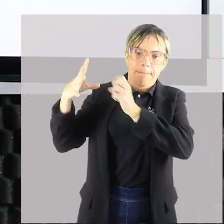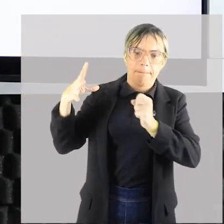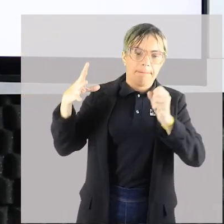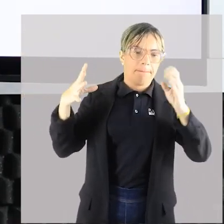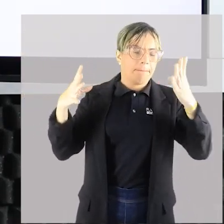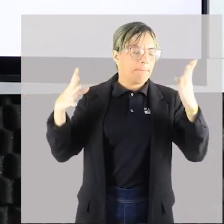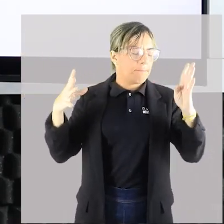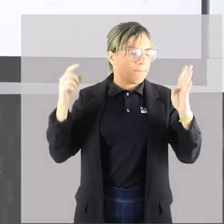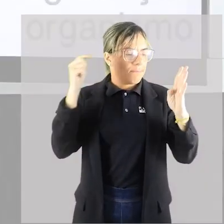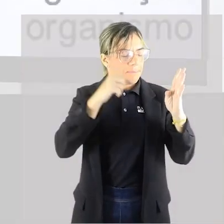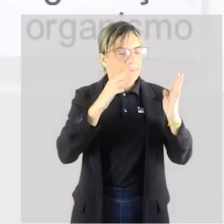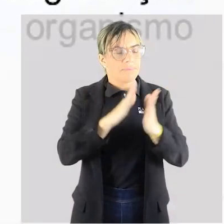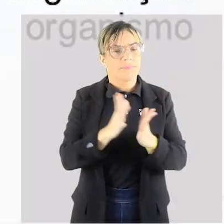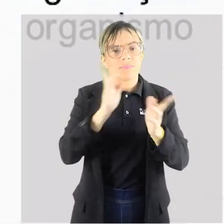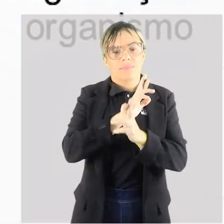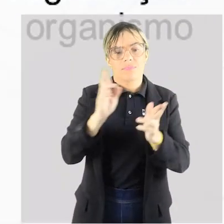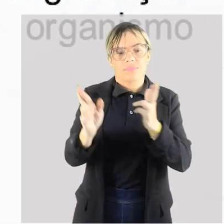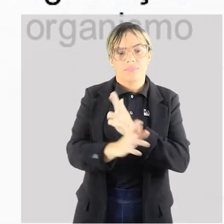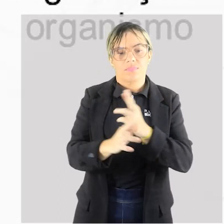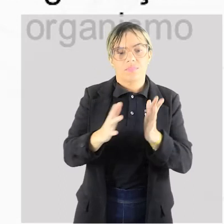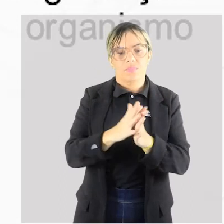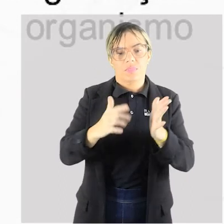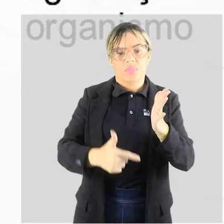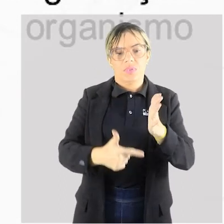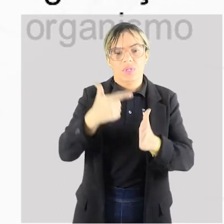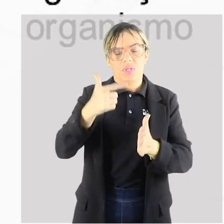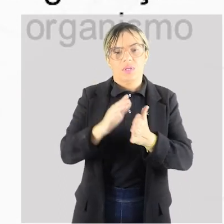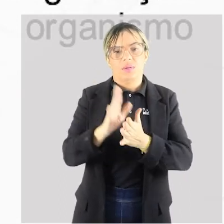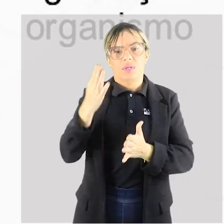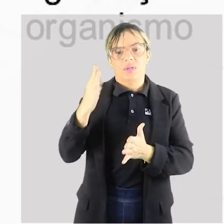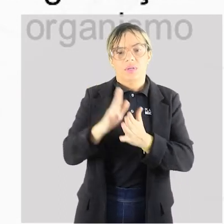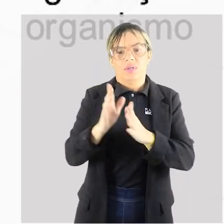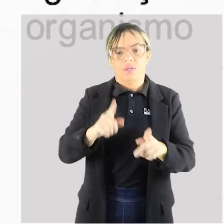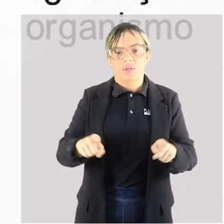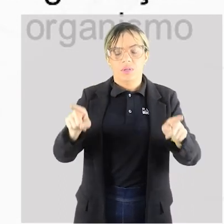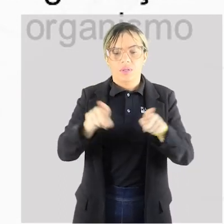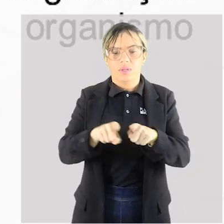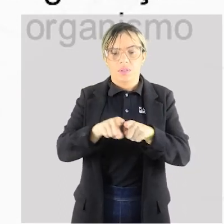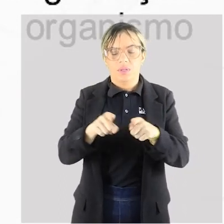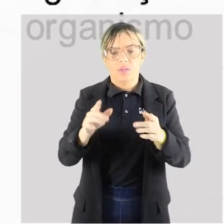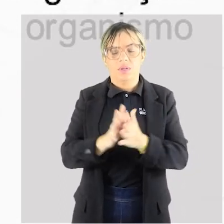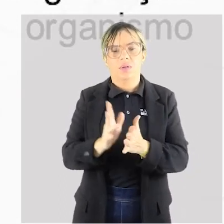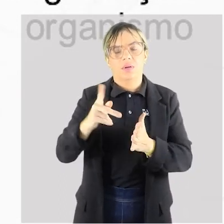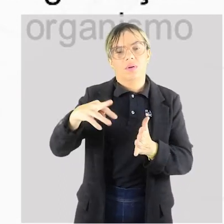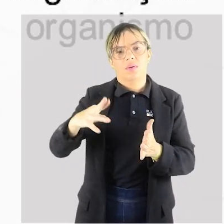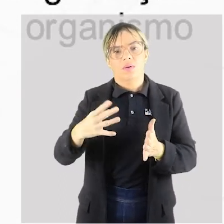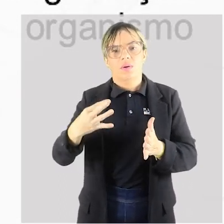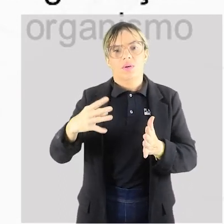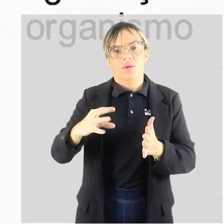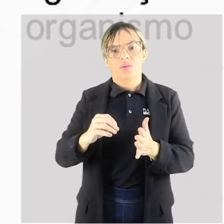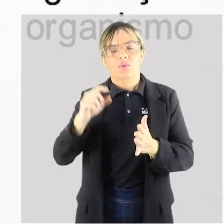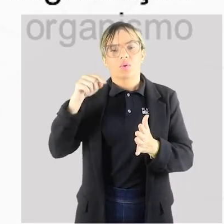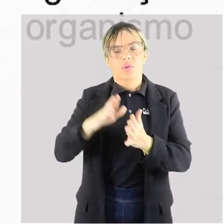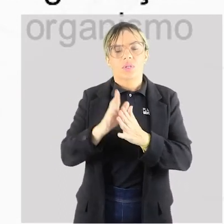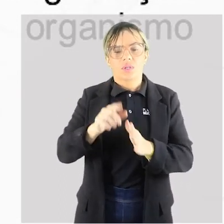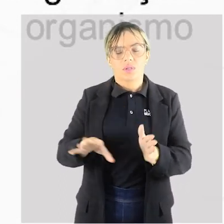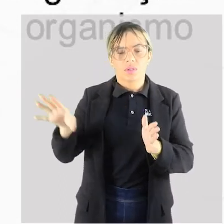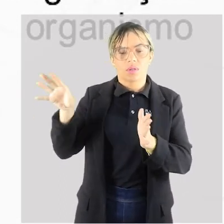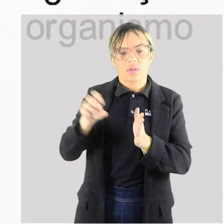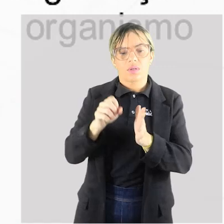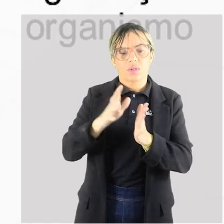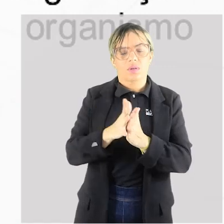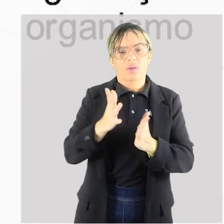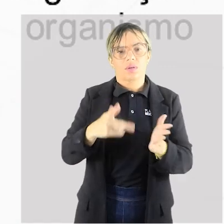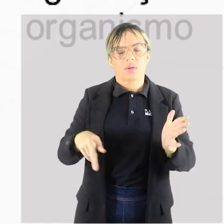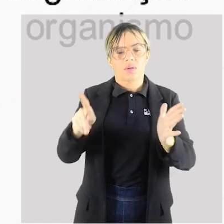fotossíntese, né? Então já associa aí. A segunda bactéria, ela também é uma produtora. Ela está produzindo a sua energia, só que